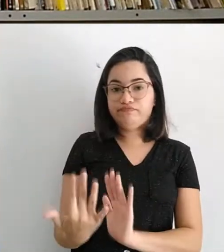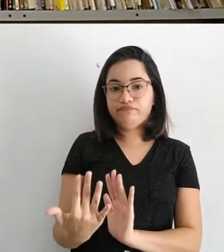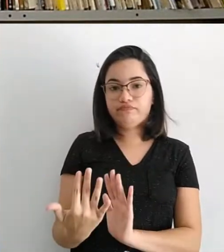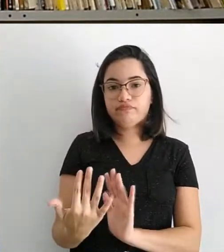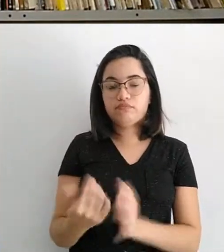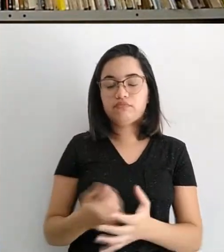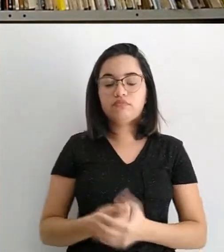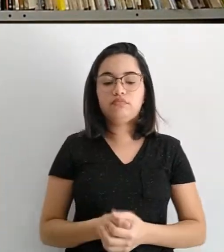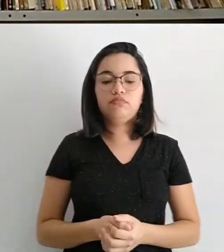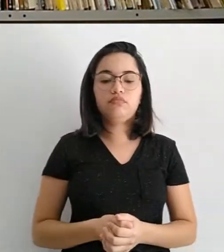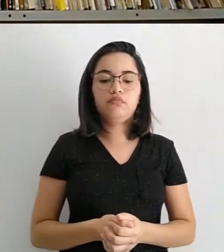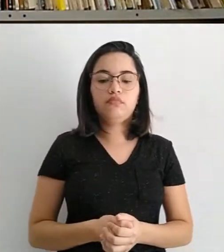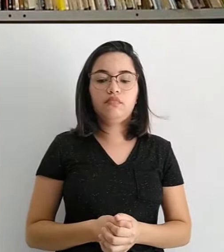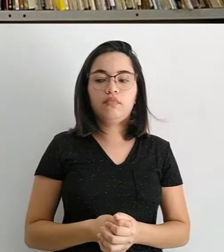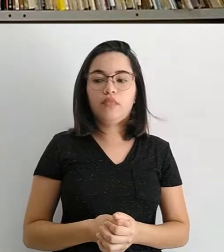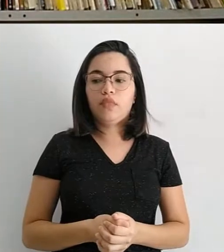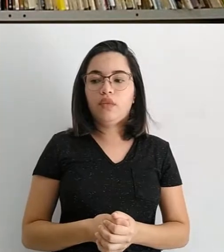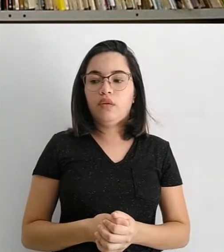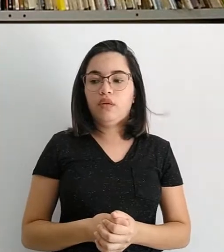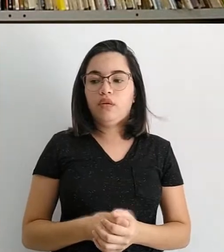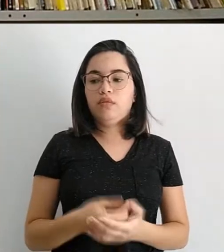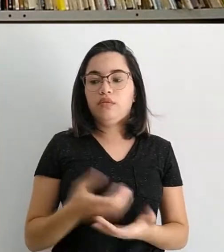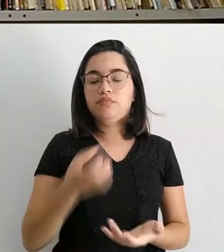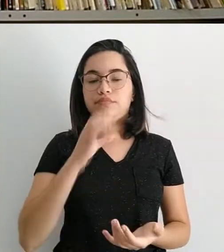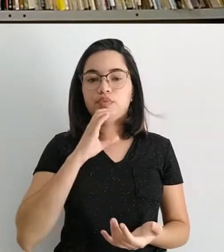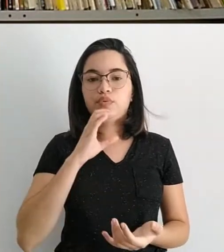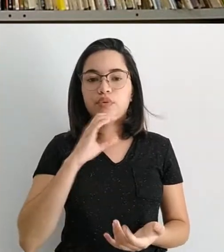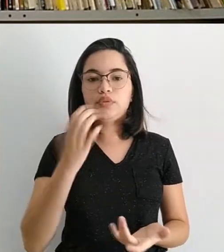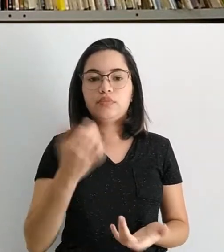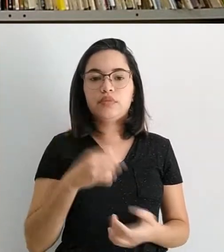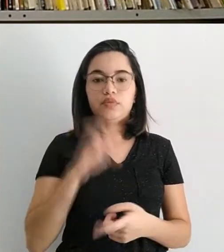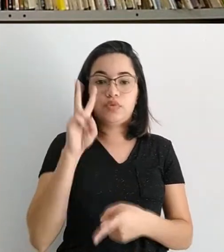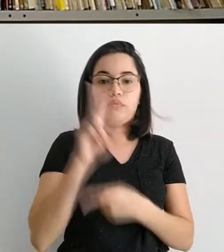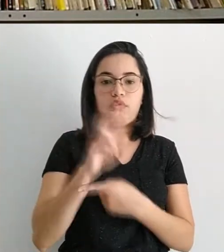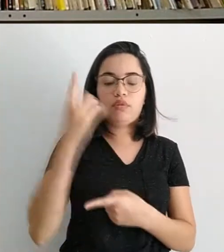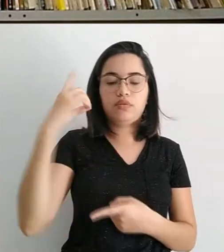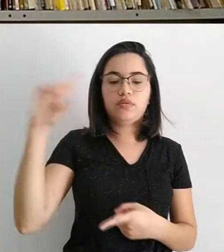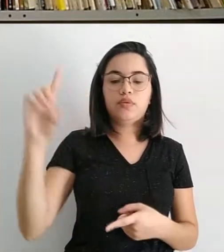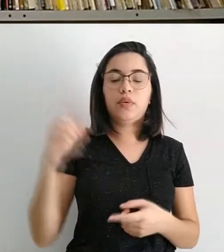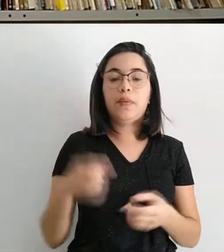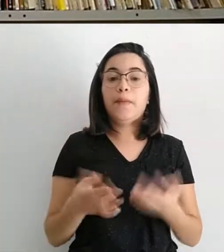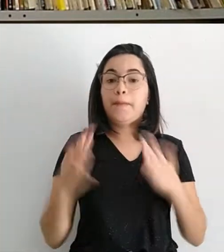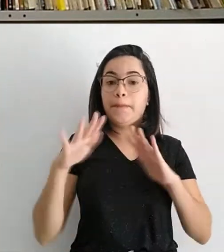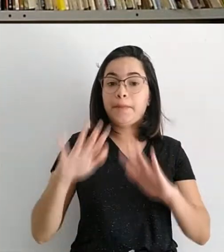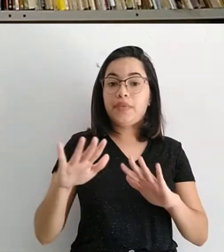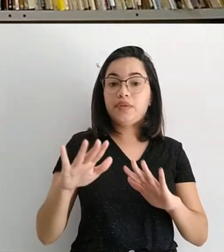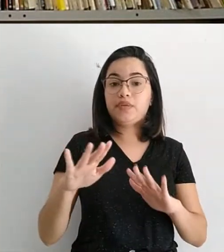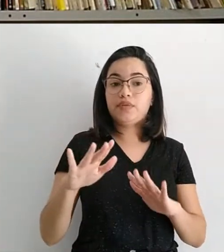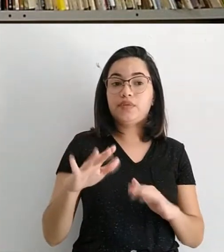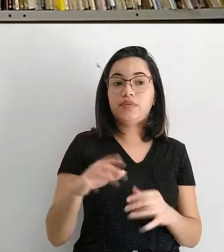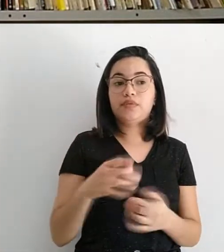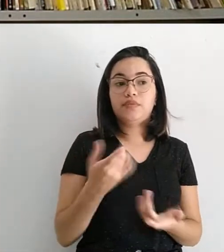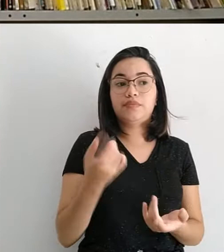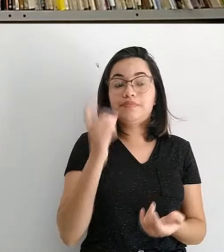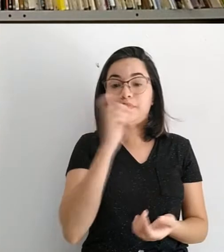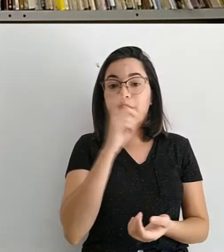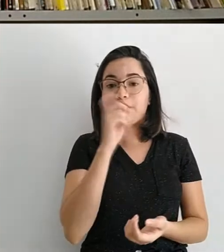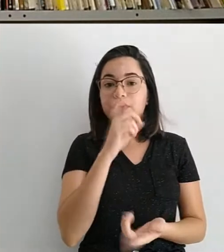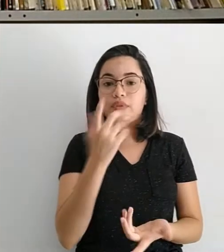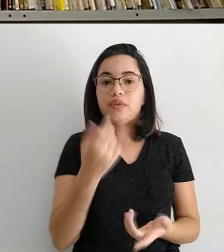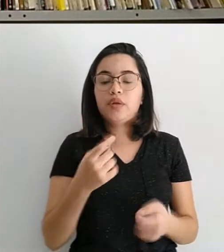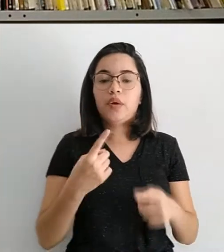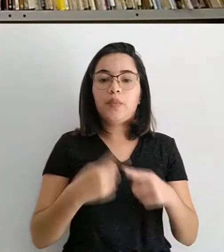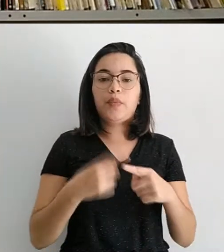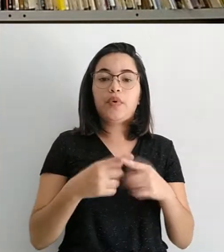está presente, né, nesse conhecimento, nesse olhar de Deus. Mas isso é um engano, porque a